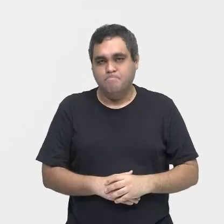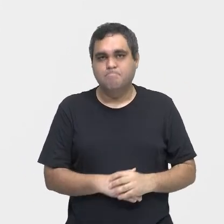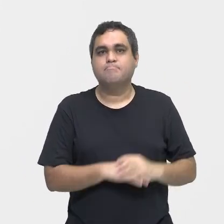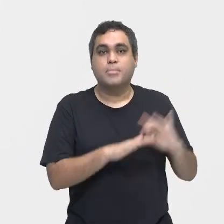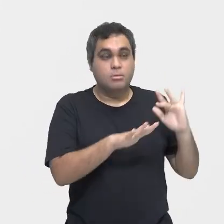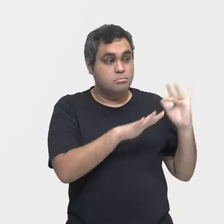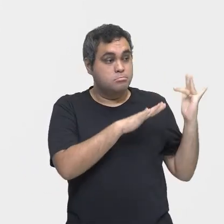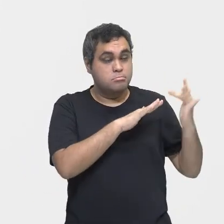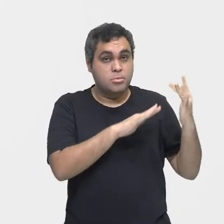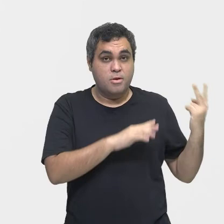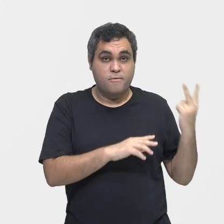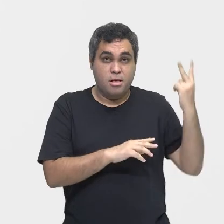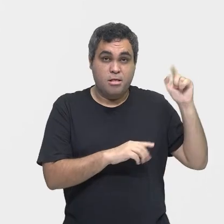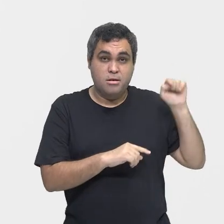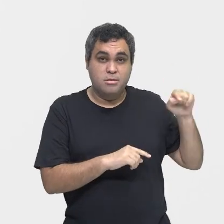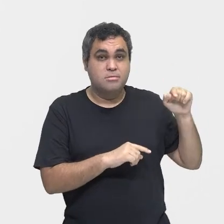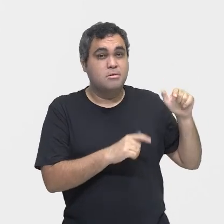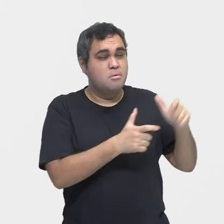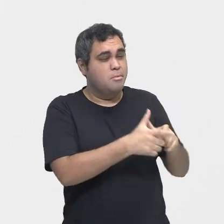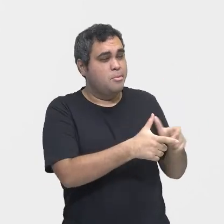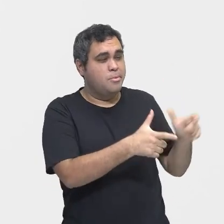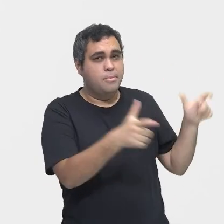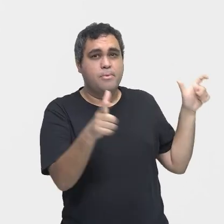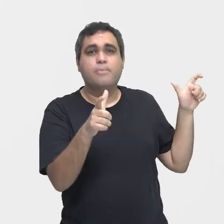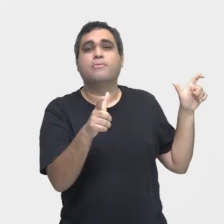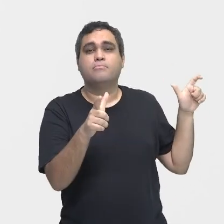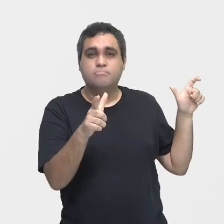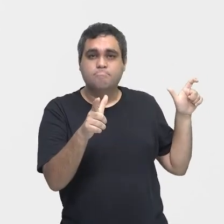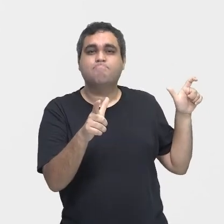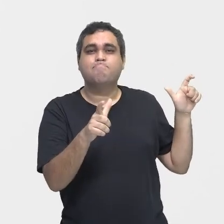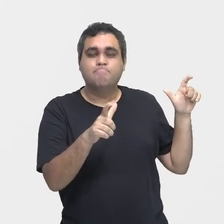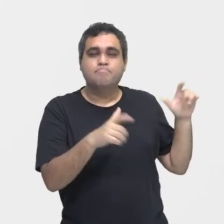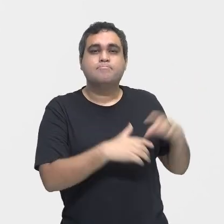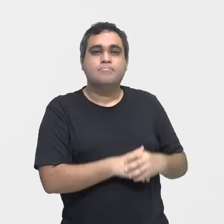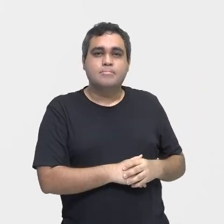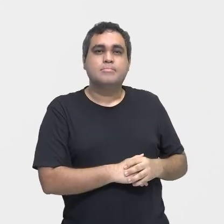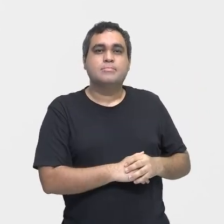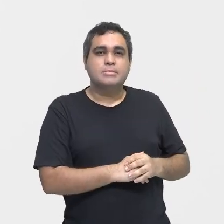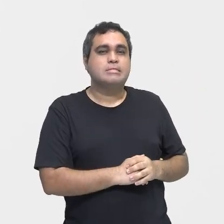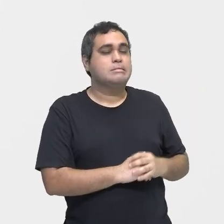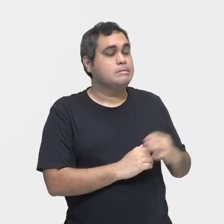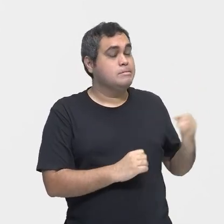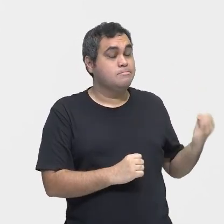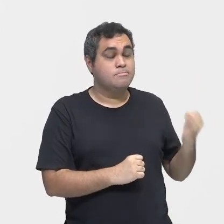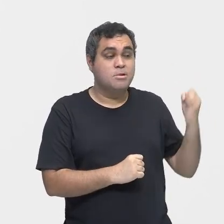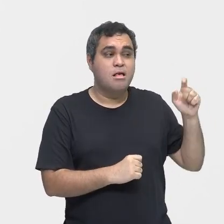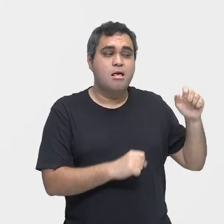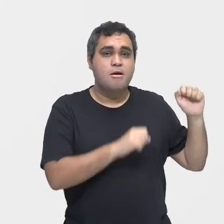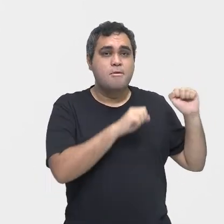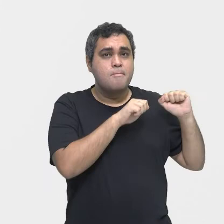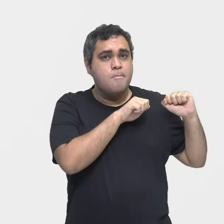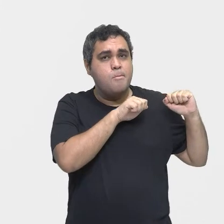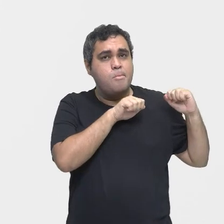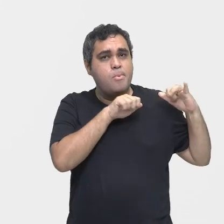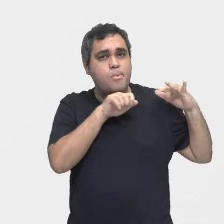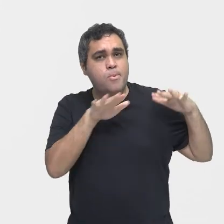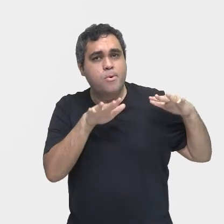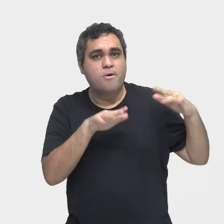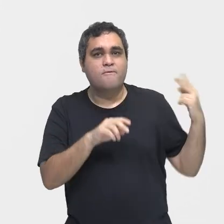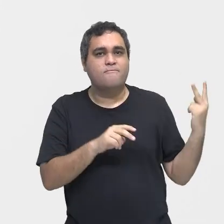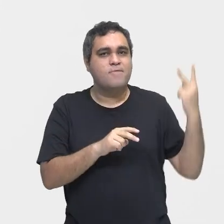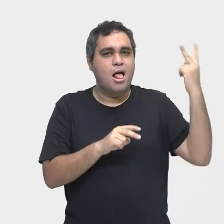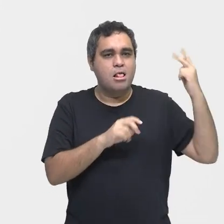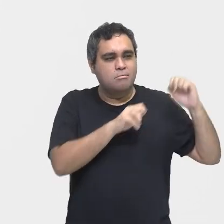de sua vasta programação, é um importante meio de disseminação de